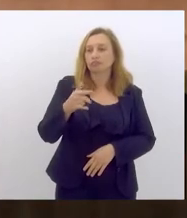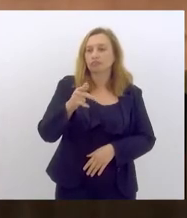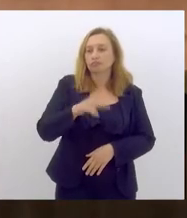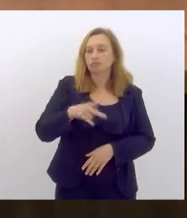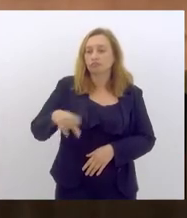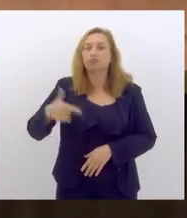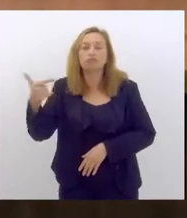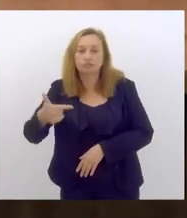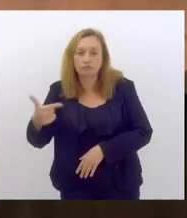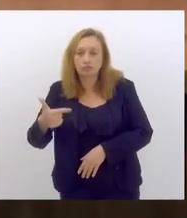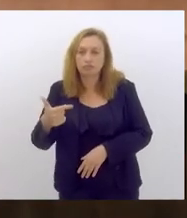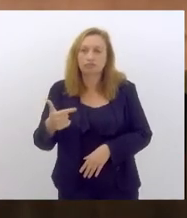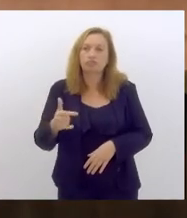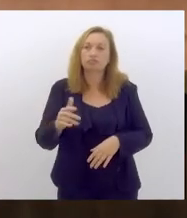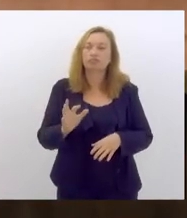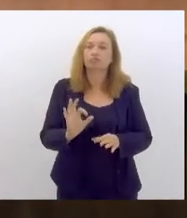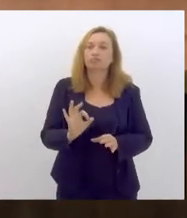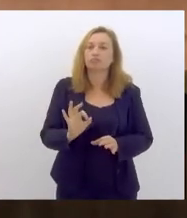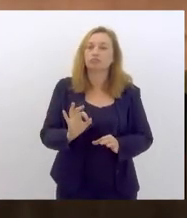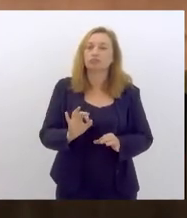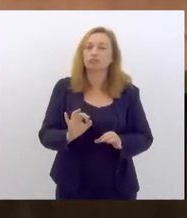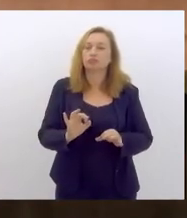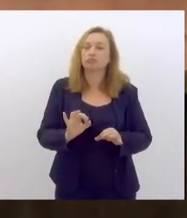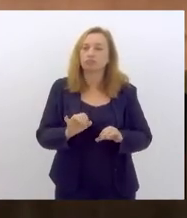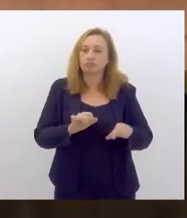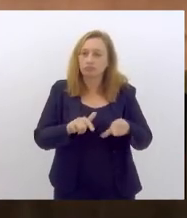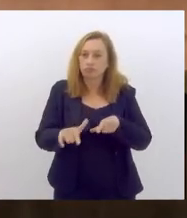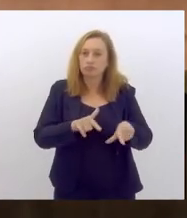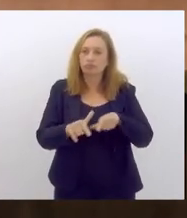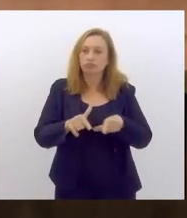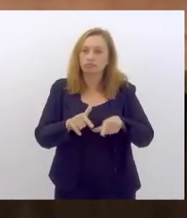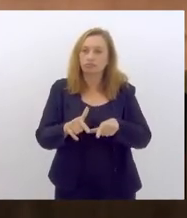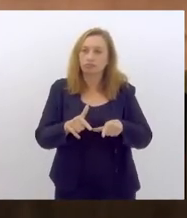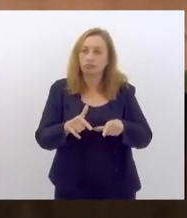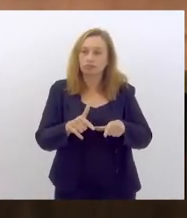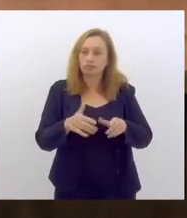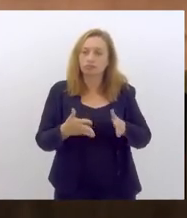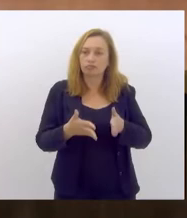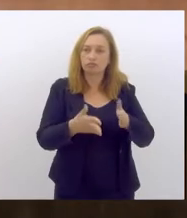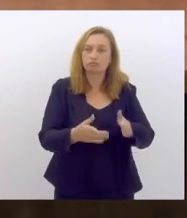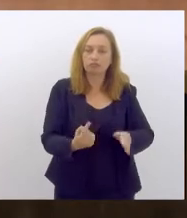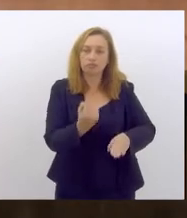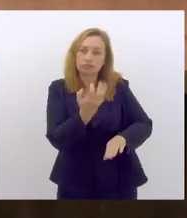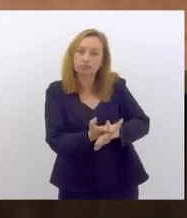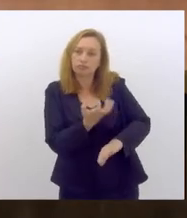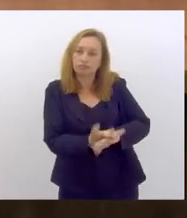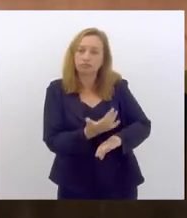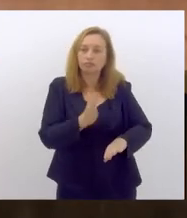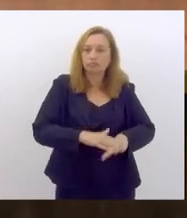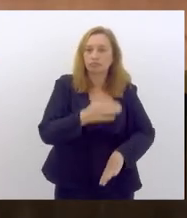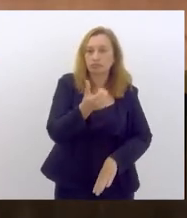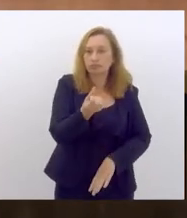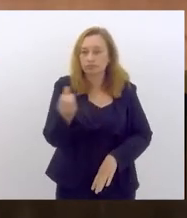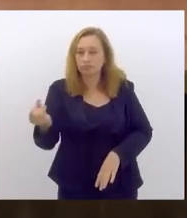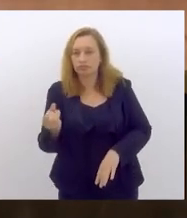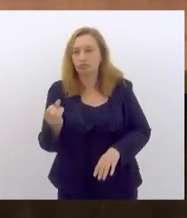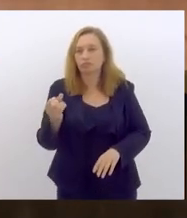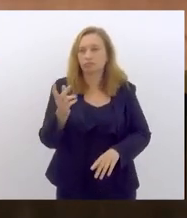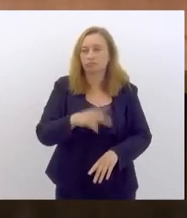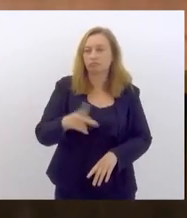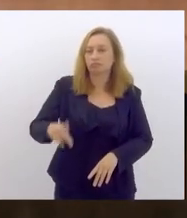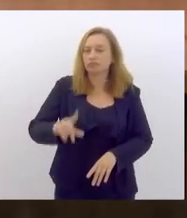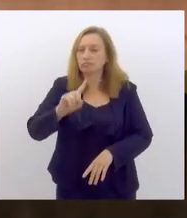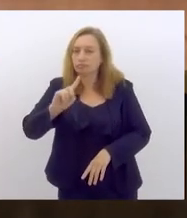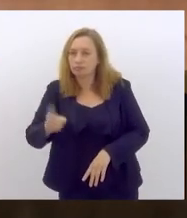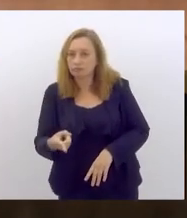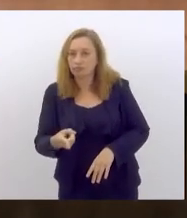rede, ministrando disciplinas obrigatórias, estão habilitados. São mais de 600 professores habilitados, cerca de 1.000 professores